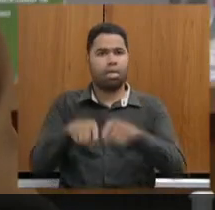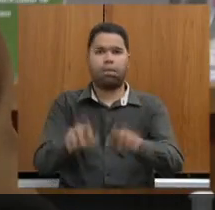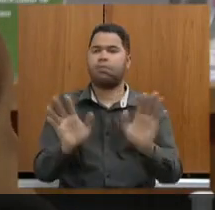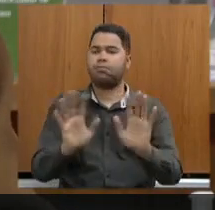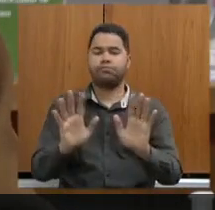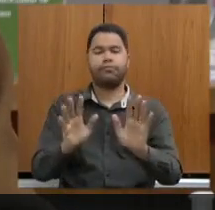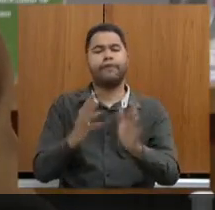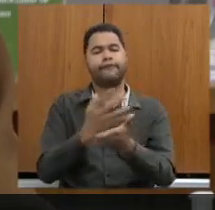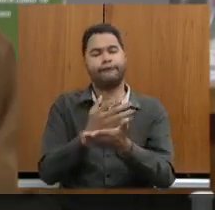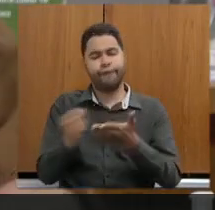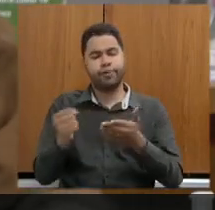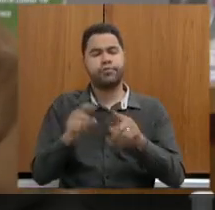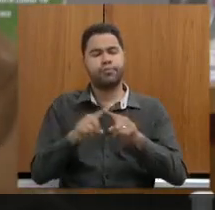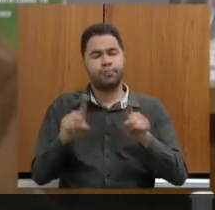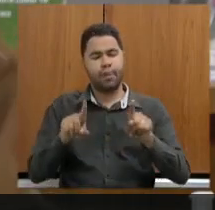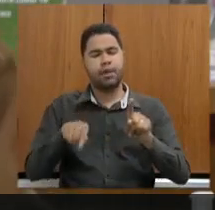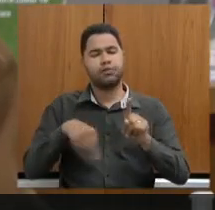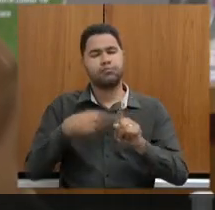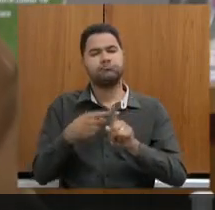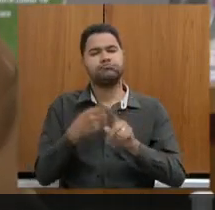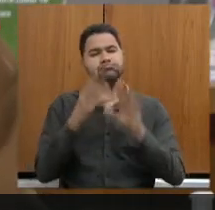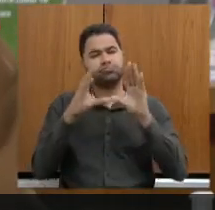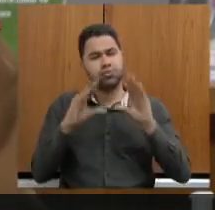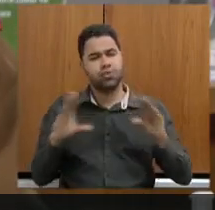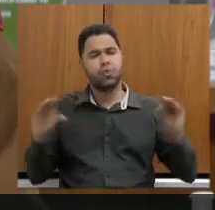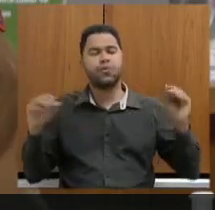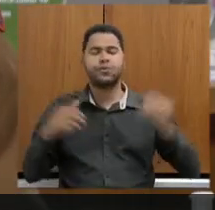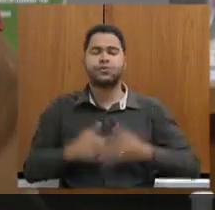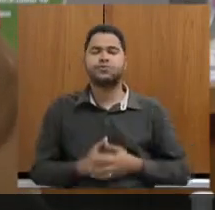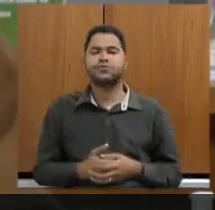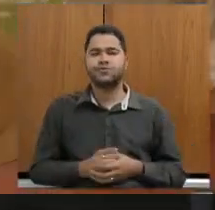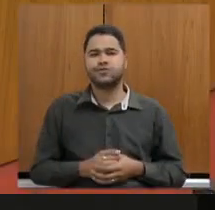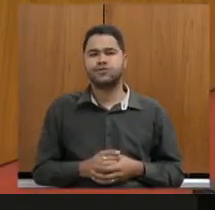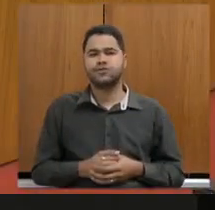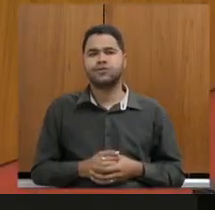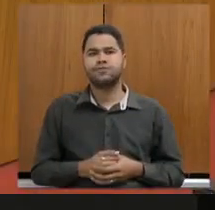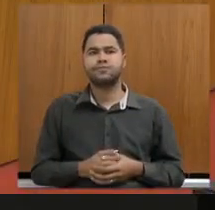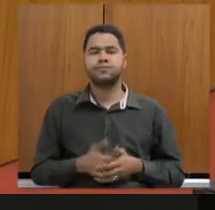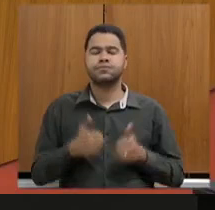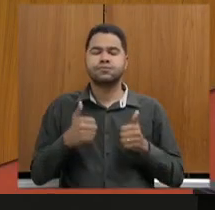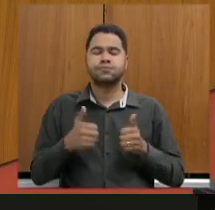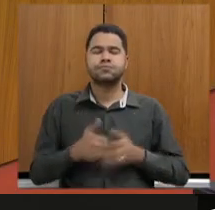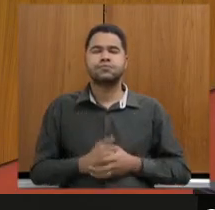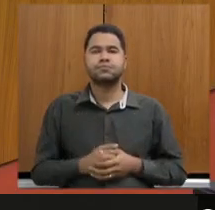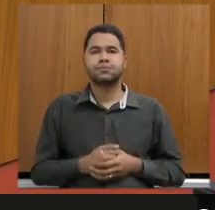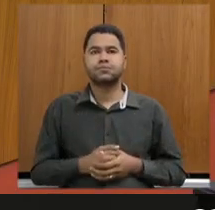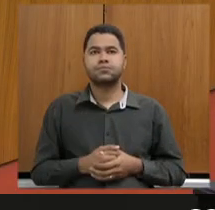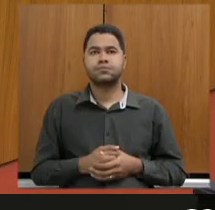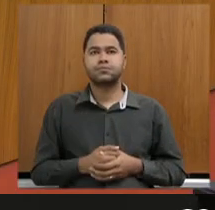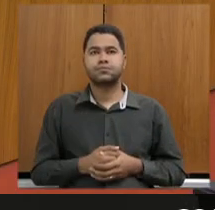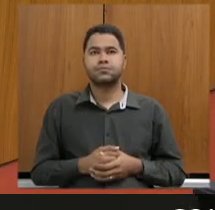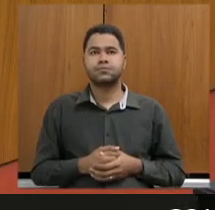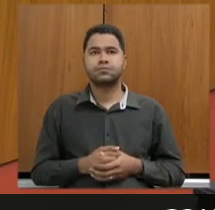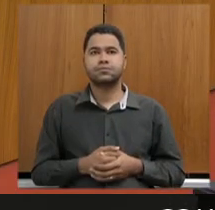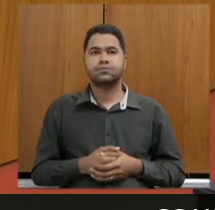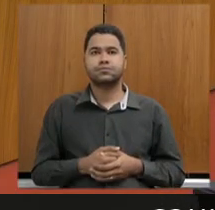Mas aí você vai trazer um conforto a mais para nós ir proteção por voz policiais Ok Comandante